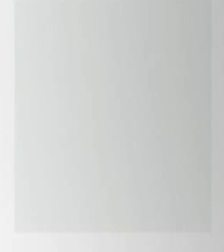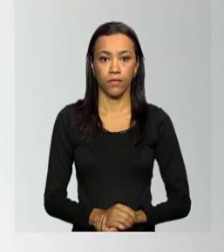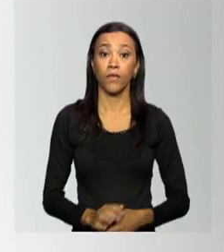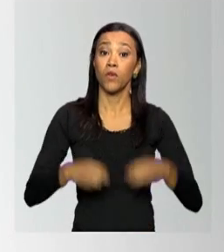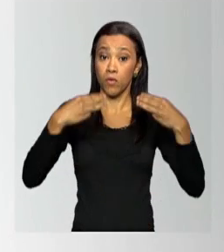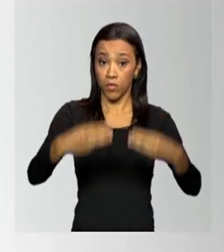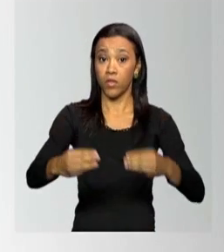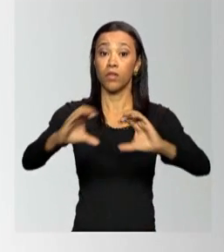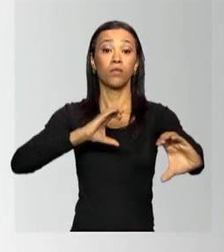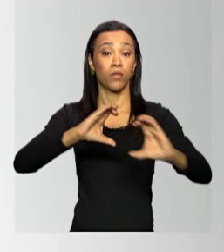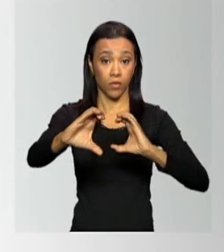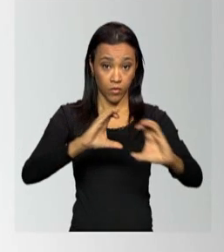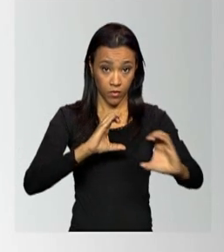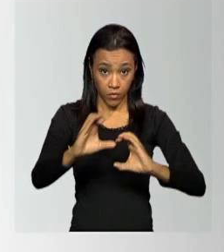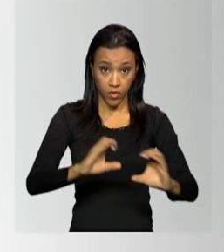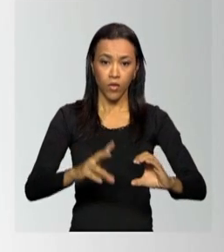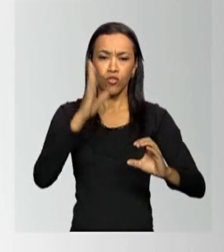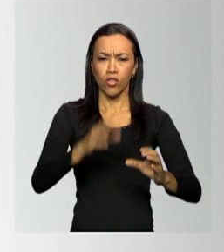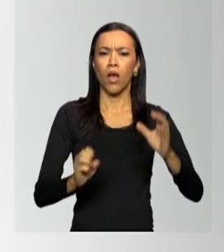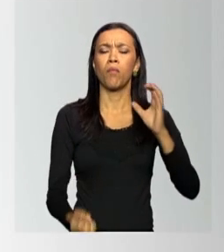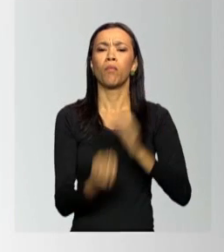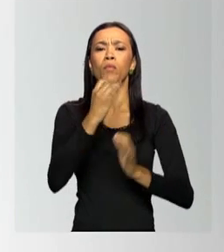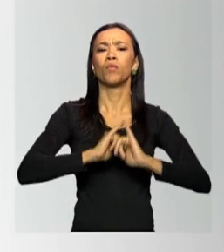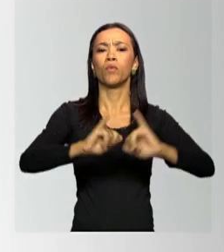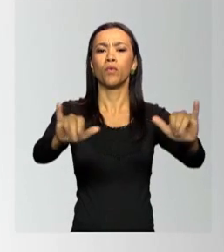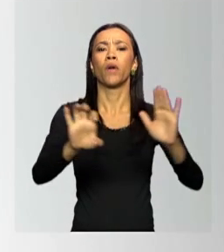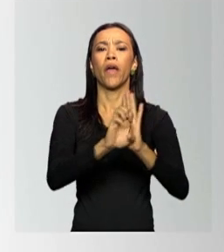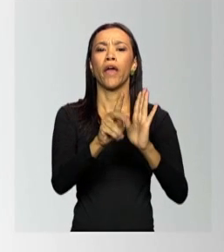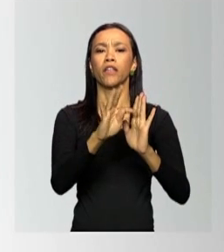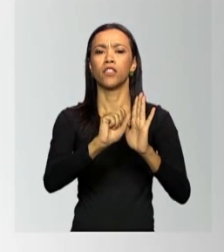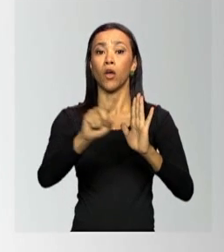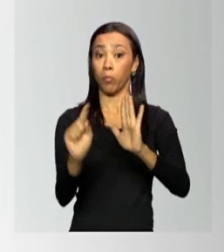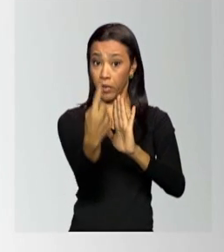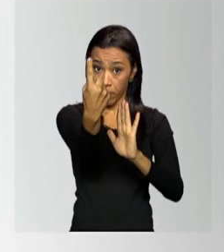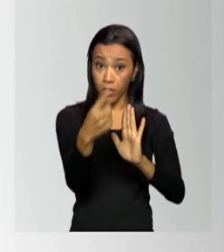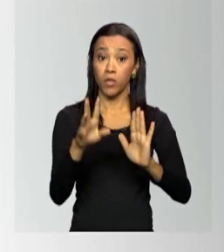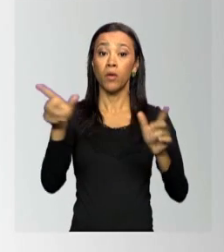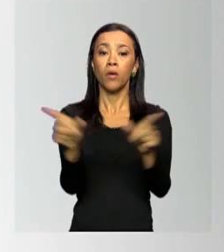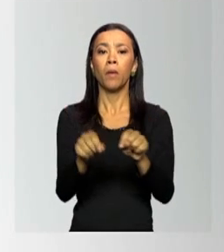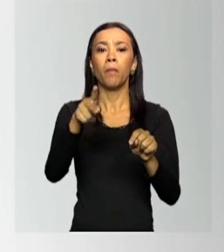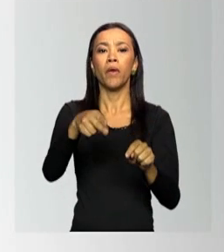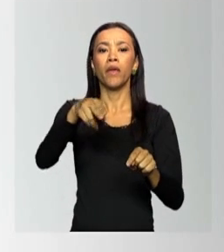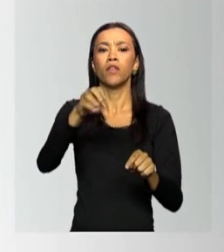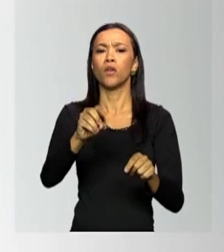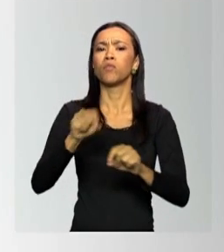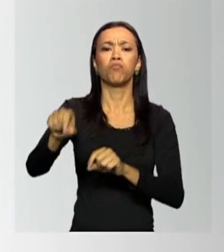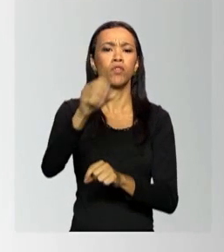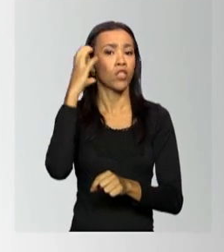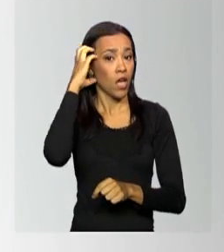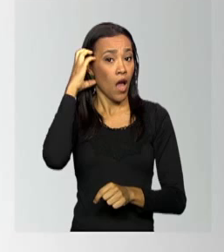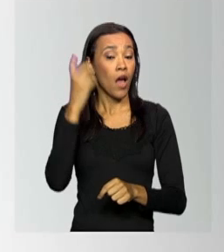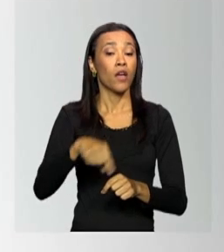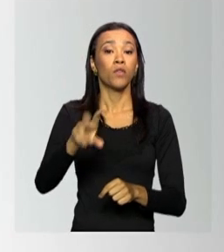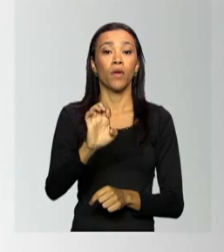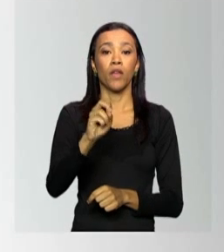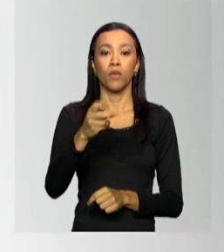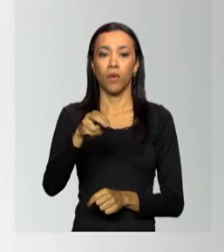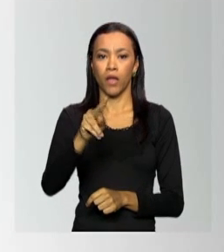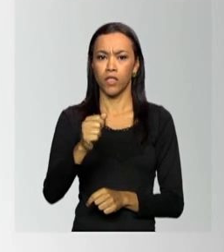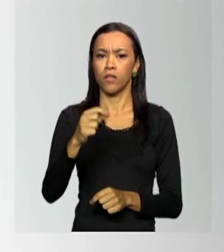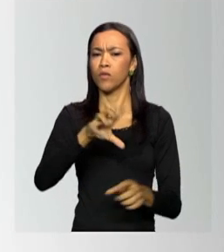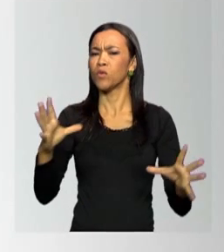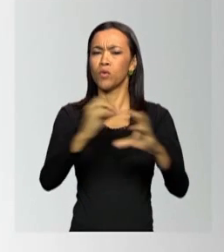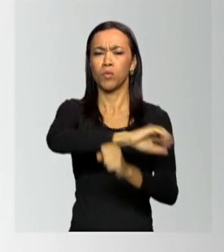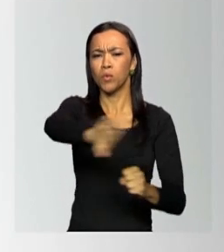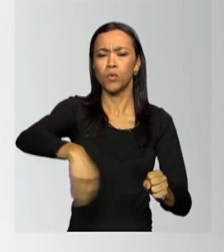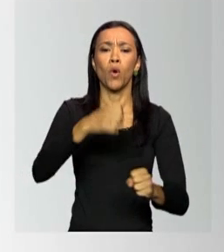O Ministério das Comunicações publicou o primeiro edital do PNO de emissoras educativas. São 87 municípios